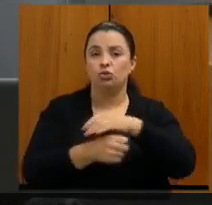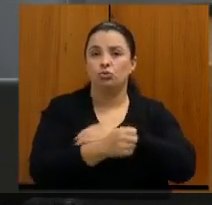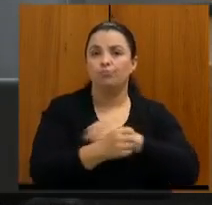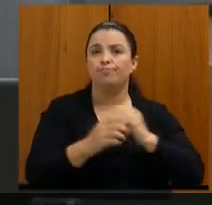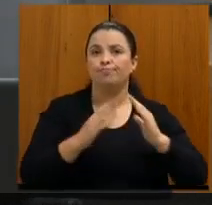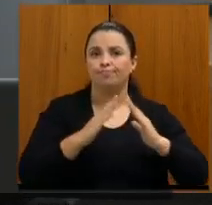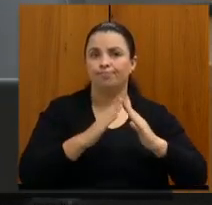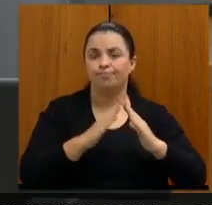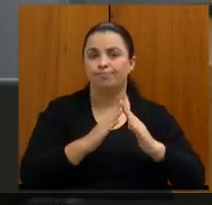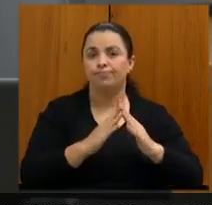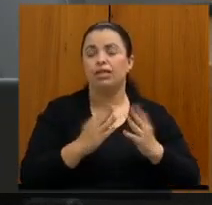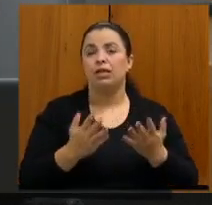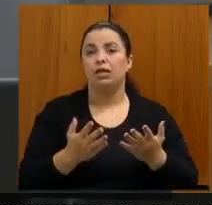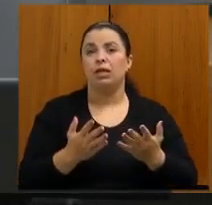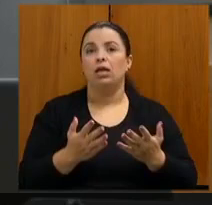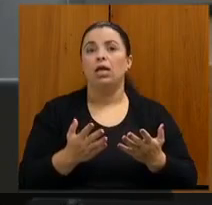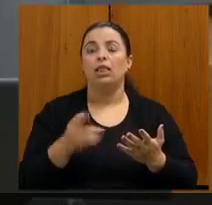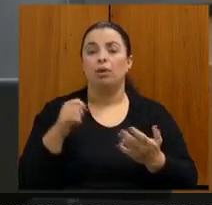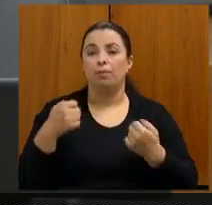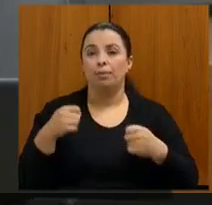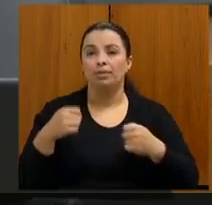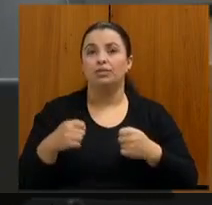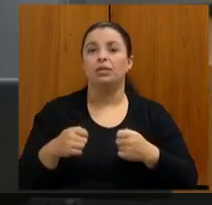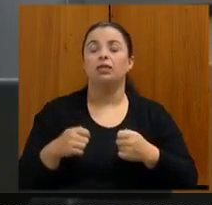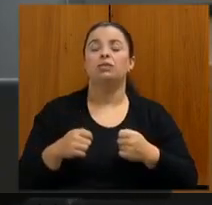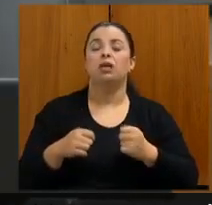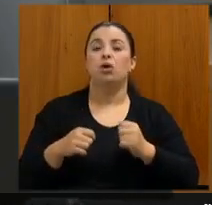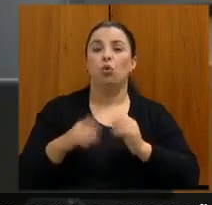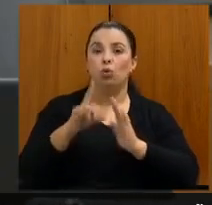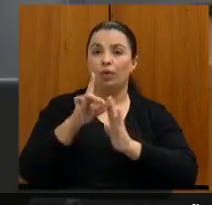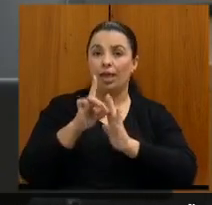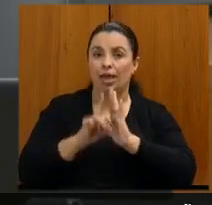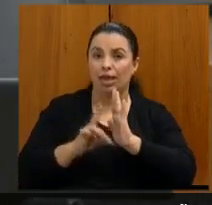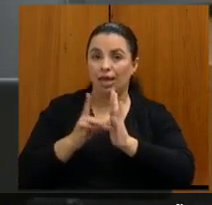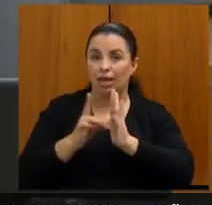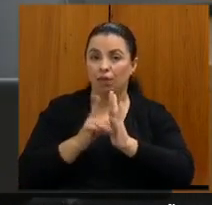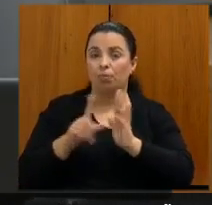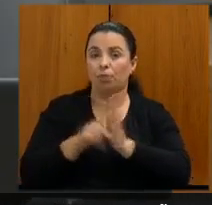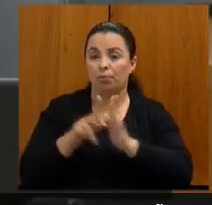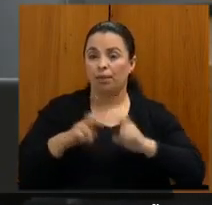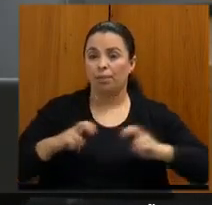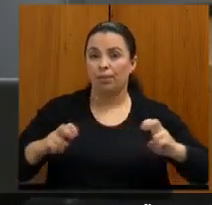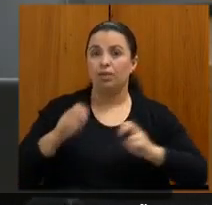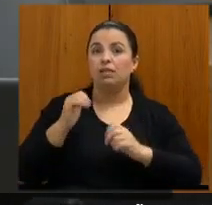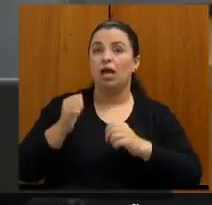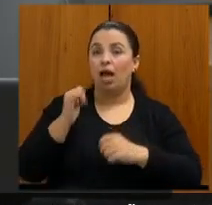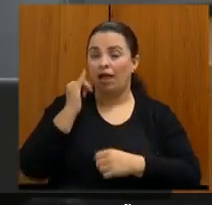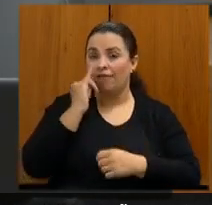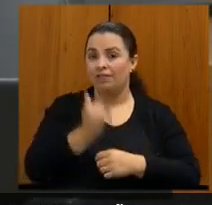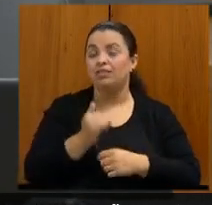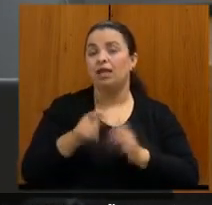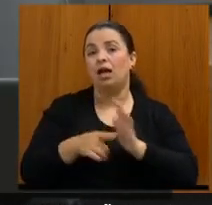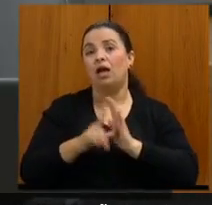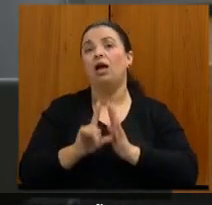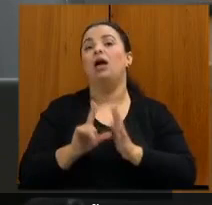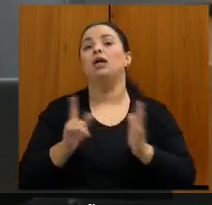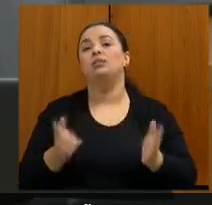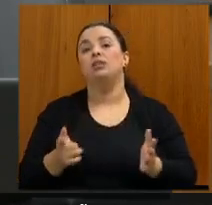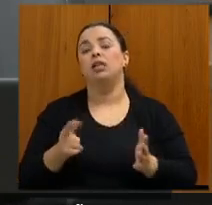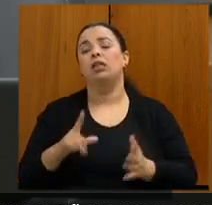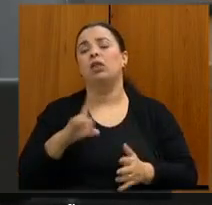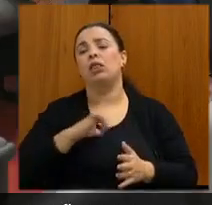pelo próprio Decreto da mesa comunicar mesa de diálogo Então a gente tem cada vez mais aumentado esse diálogo com